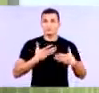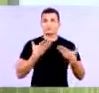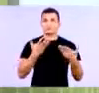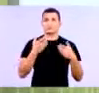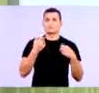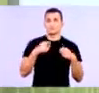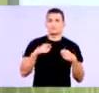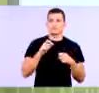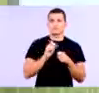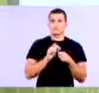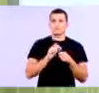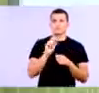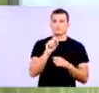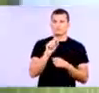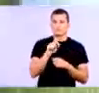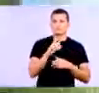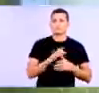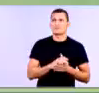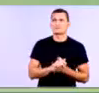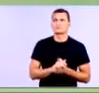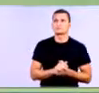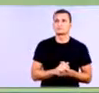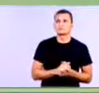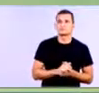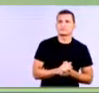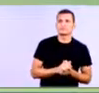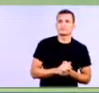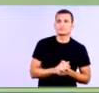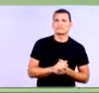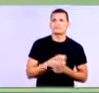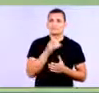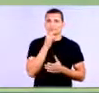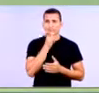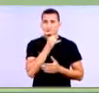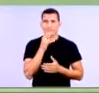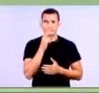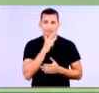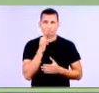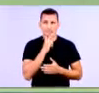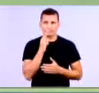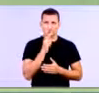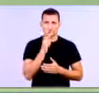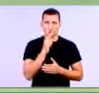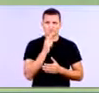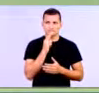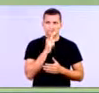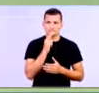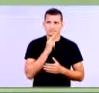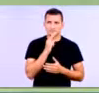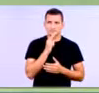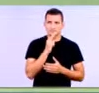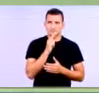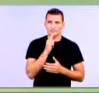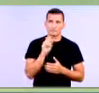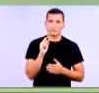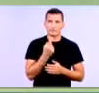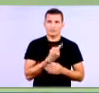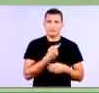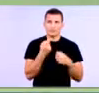nós devemos fazer, não é? Então, em caso de emergência, certo? Então, nós